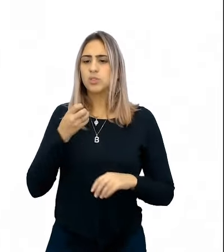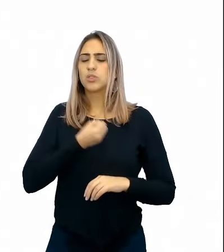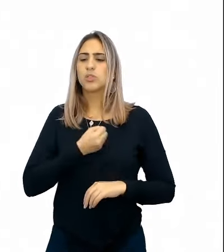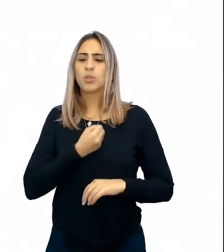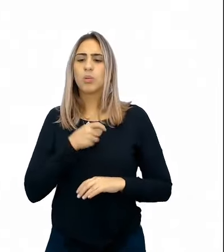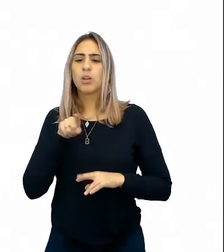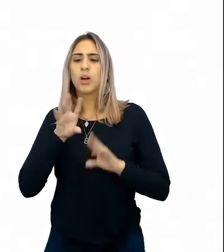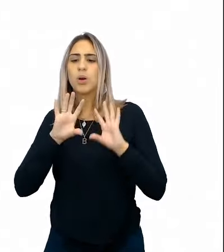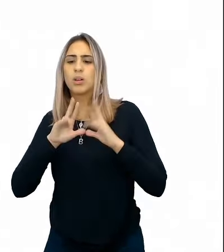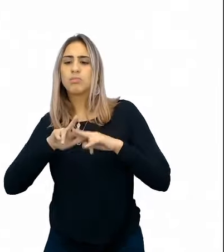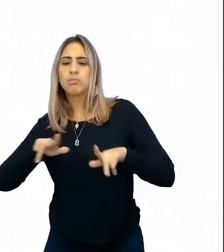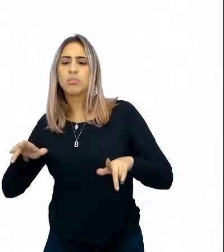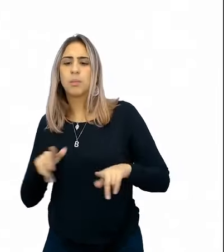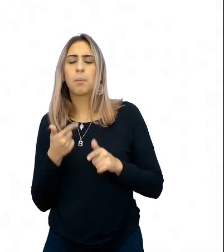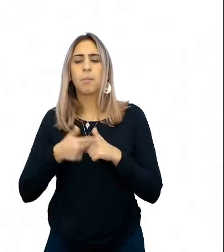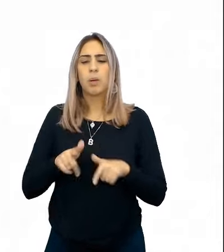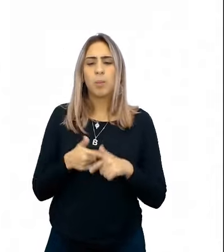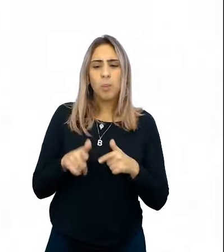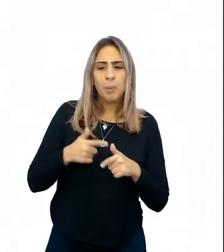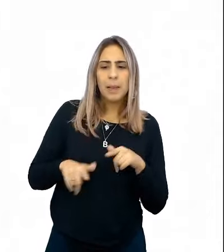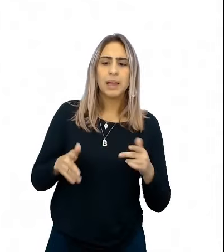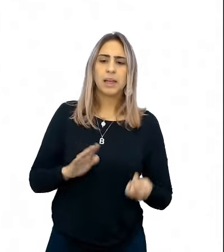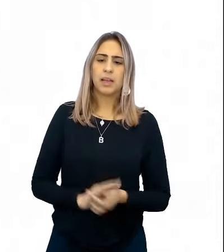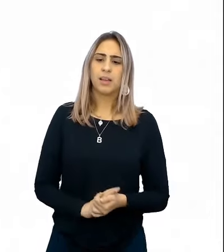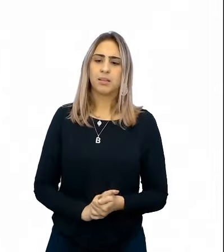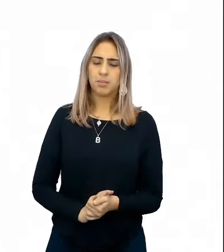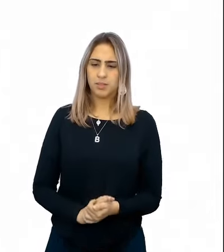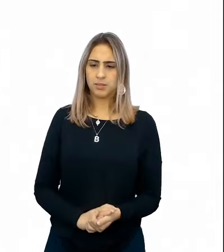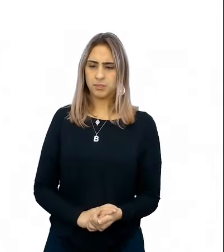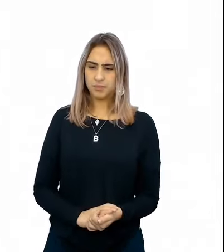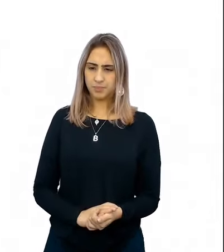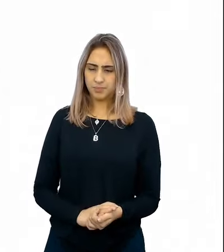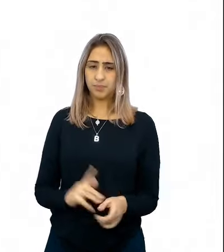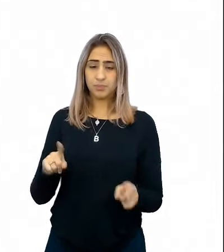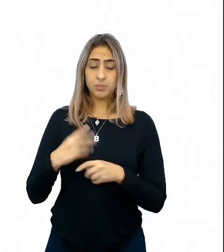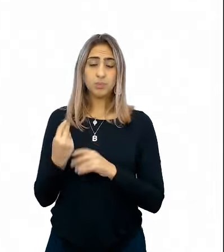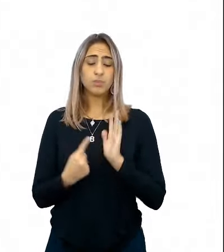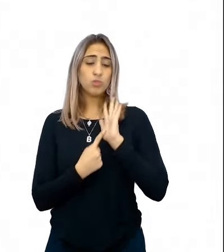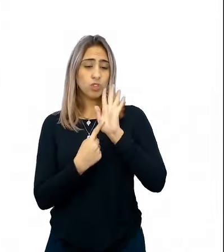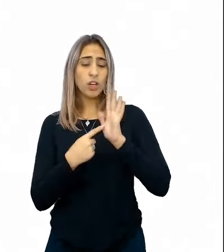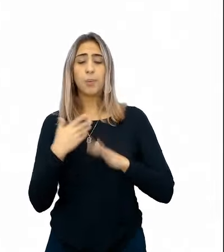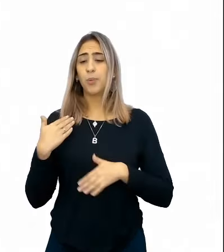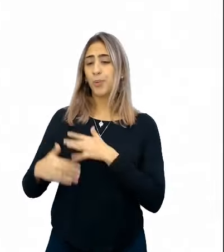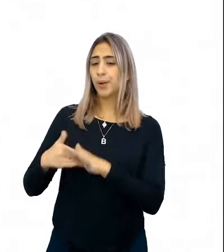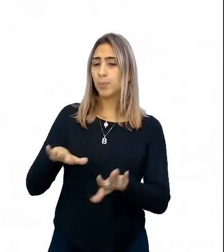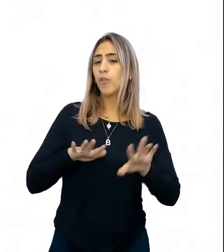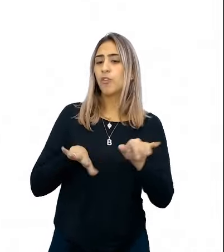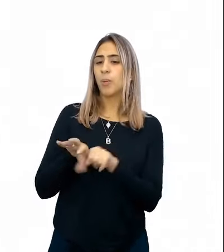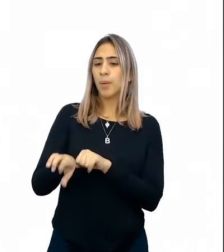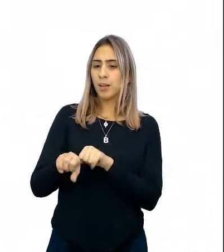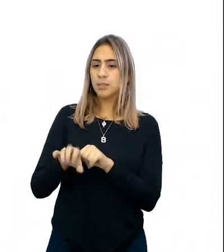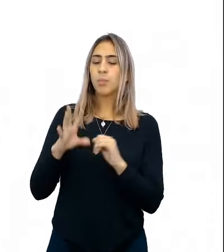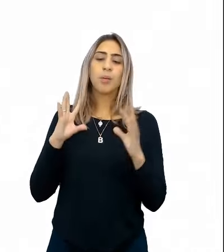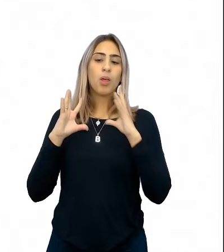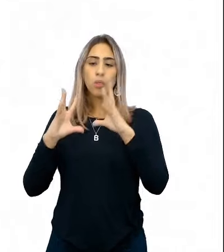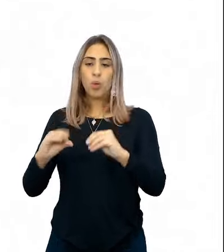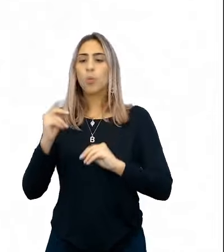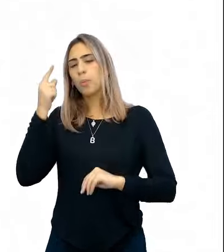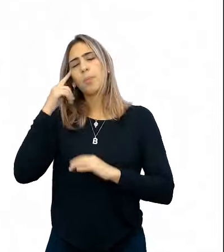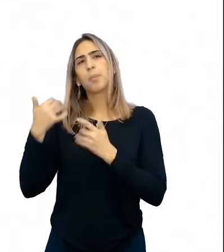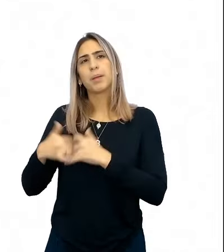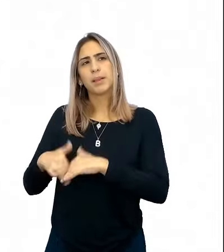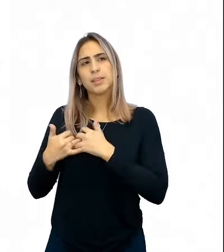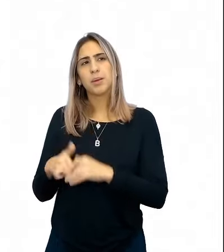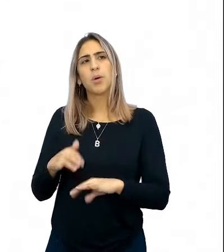de situação, problema, como indicamos durante a formação que tratou do